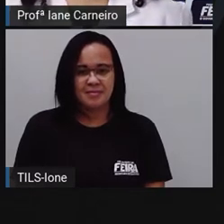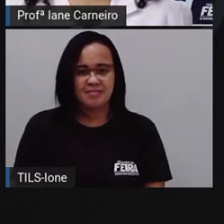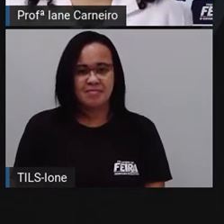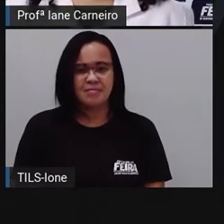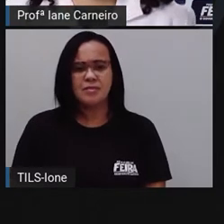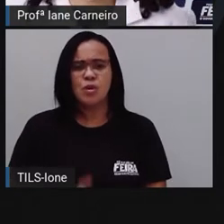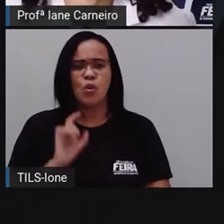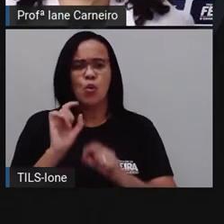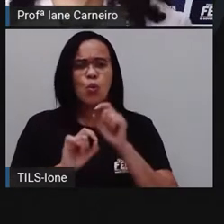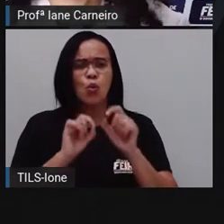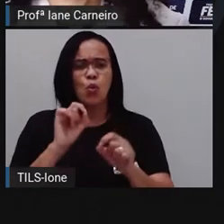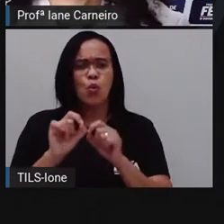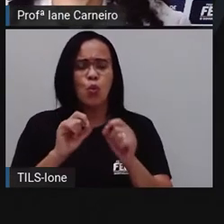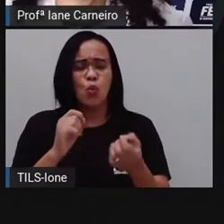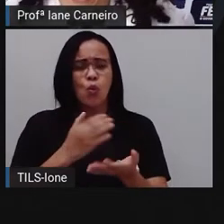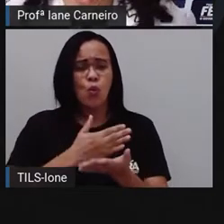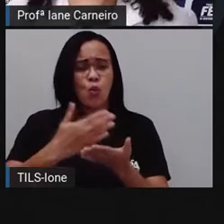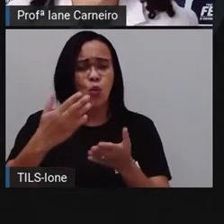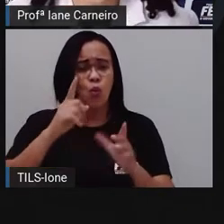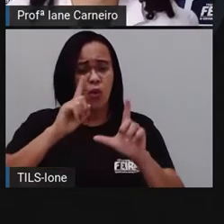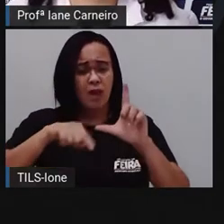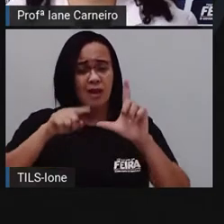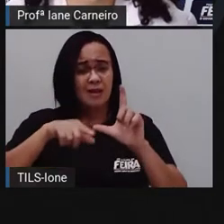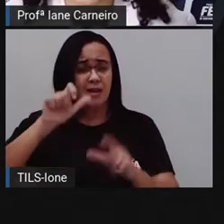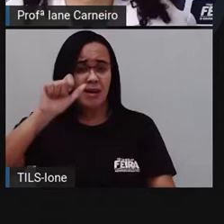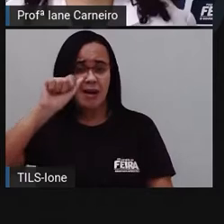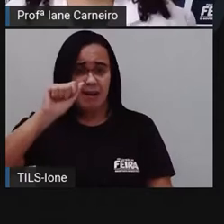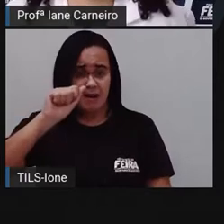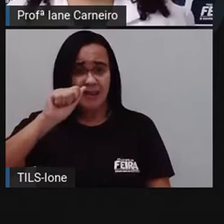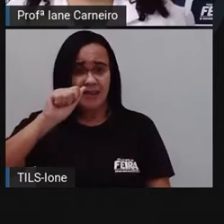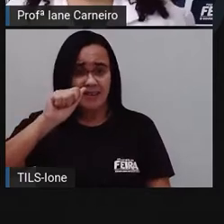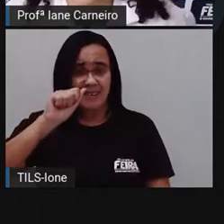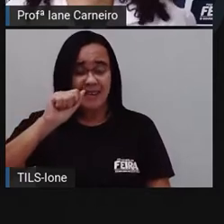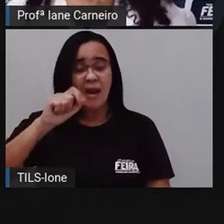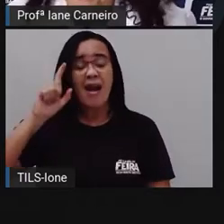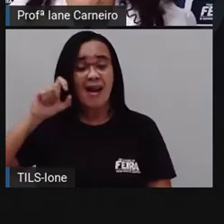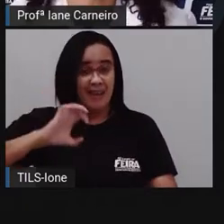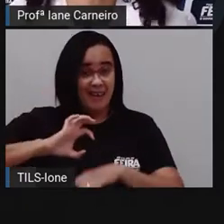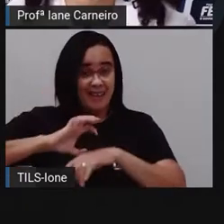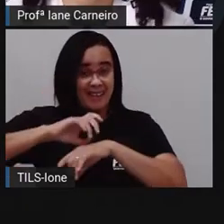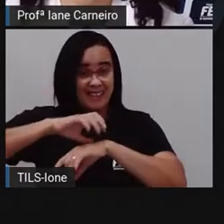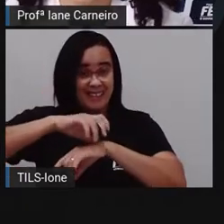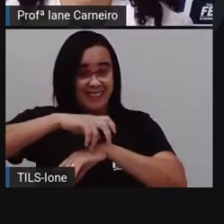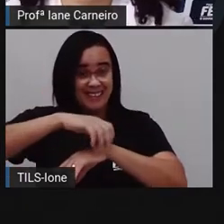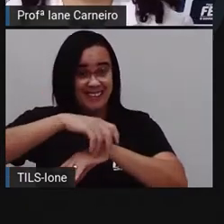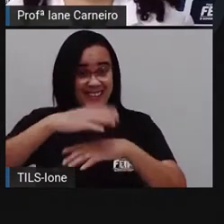O que começa com A? Uma aranha assanhada.